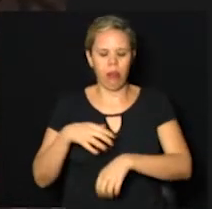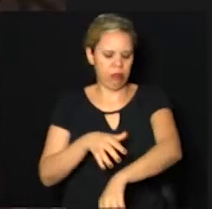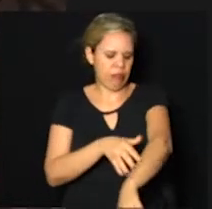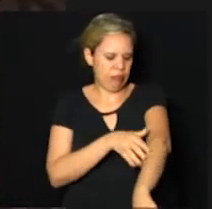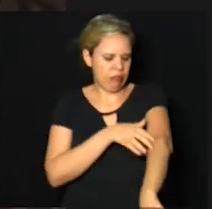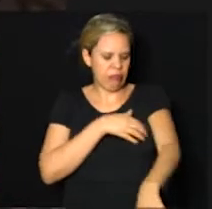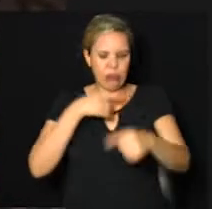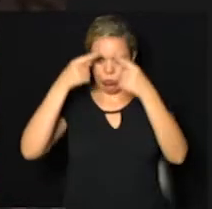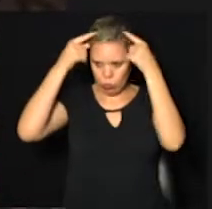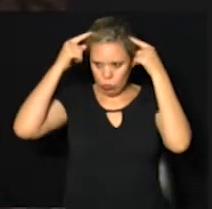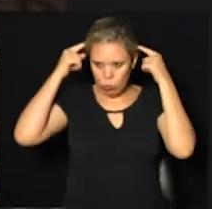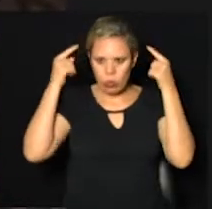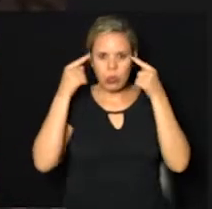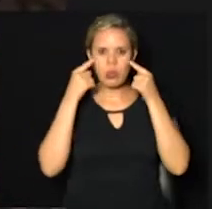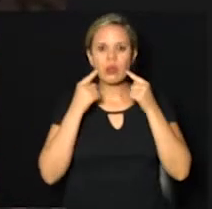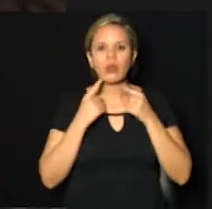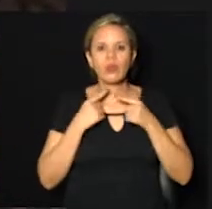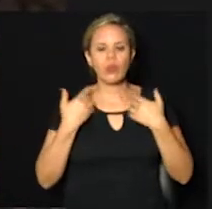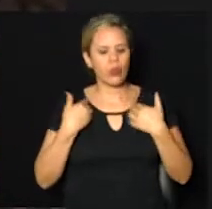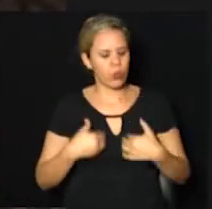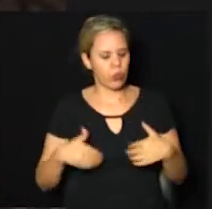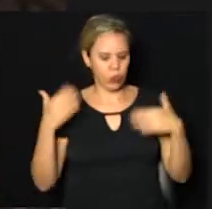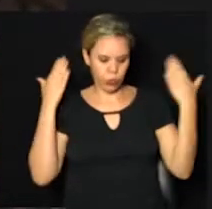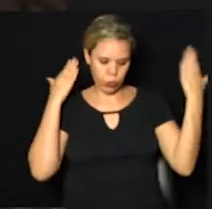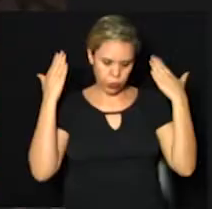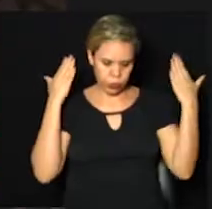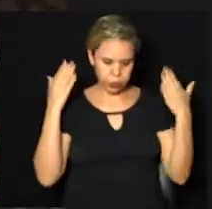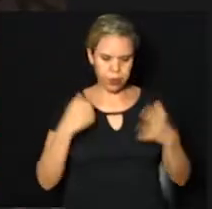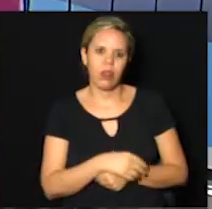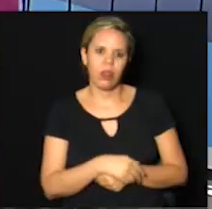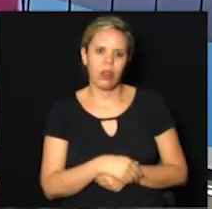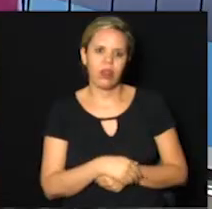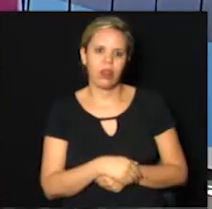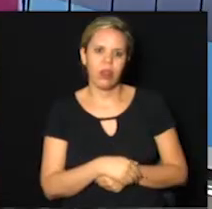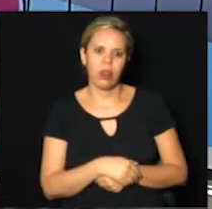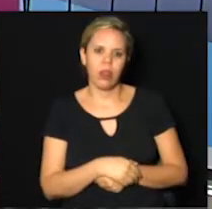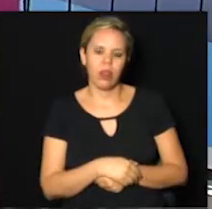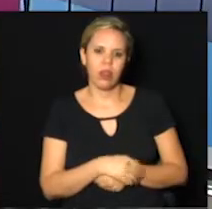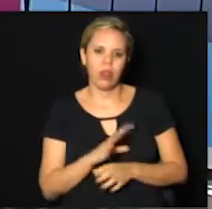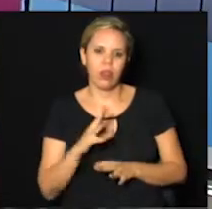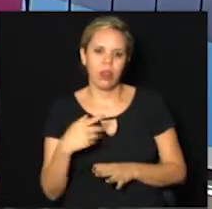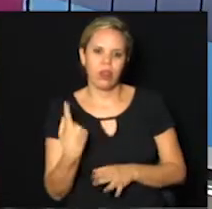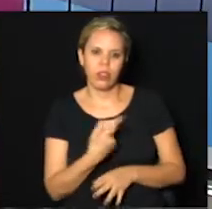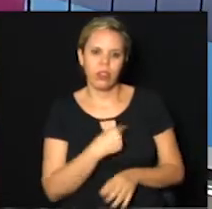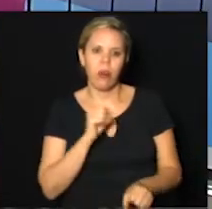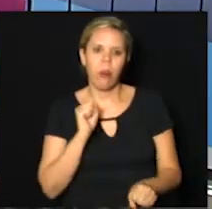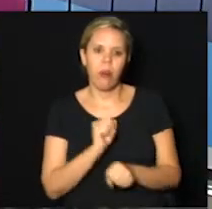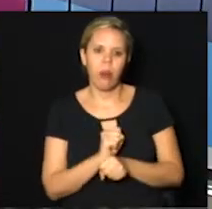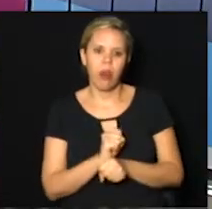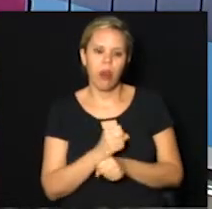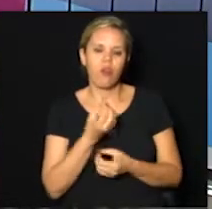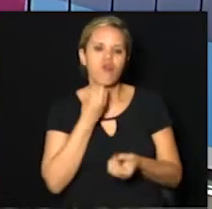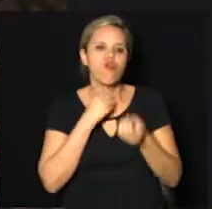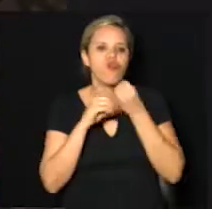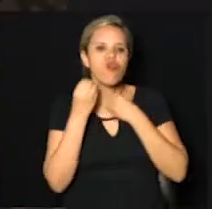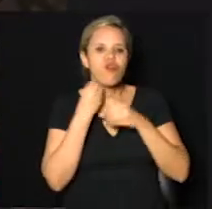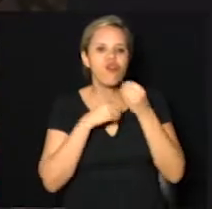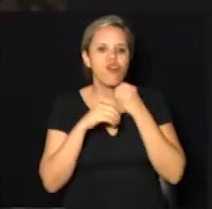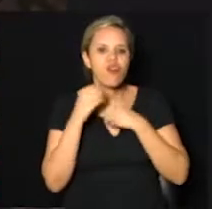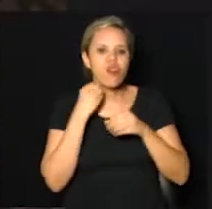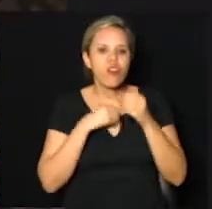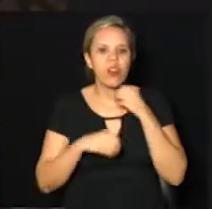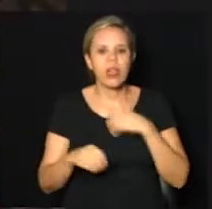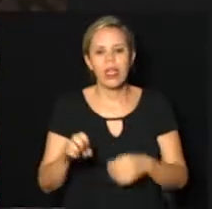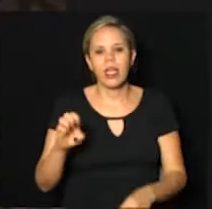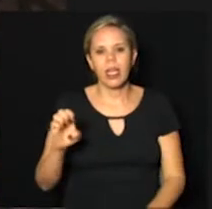no cabelo, transformações físicas e psicológicas. Muito porque a gente parou de produzir o nosso hormônio, que é o